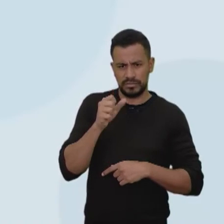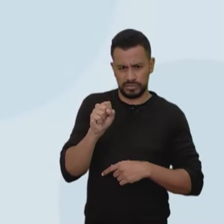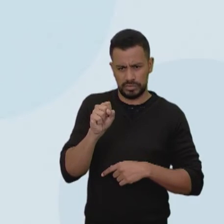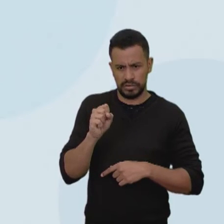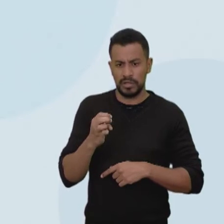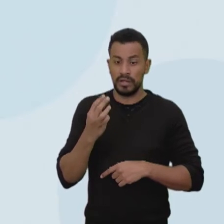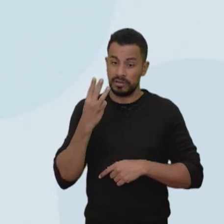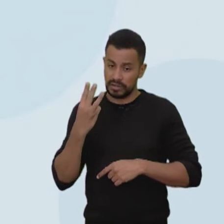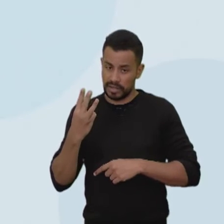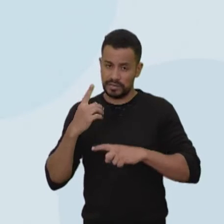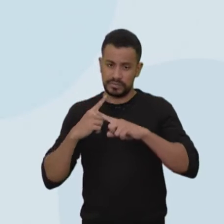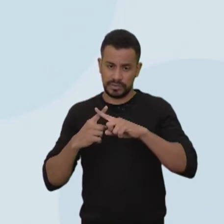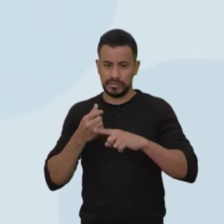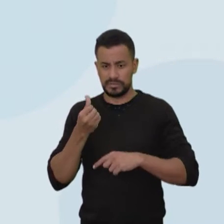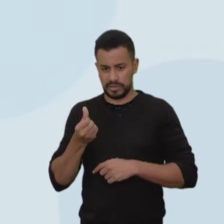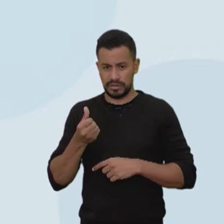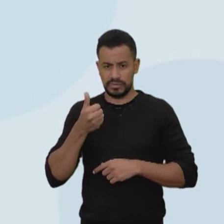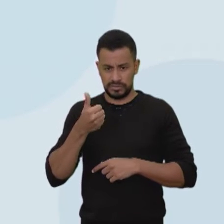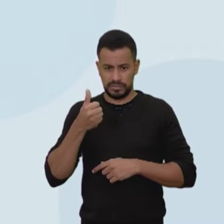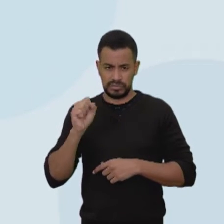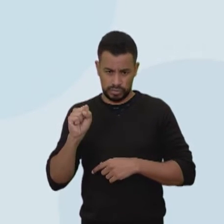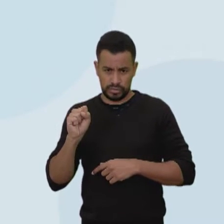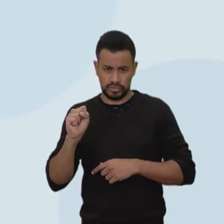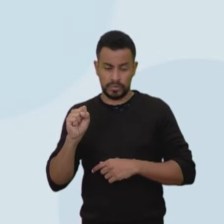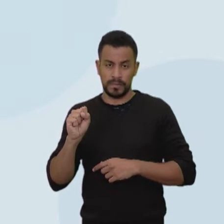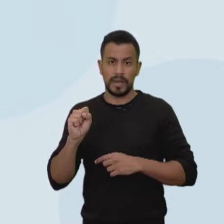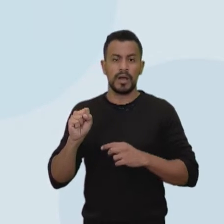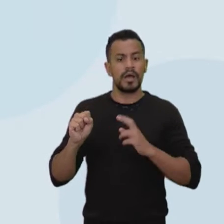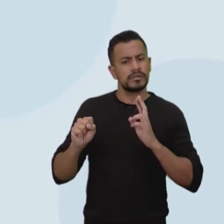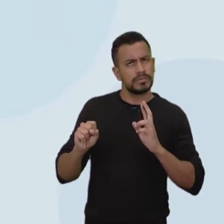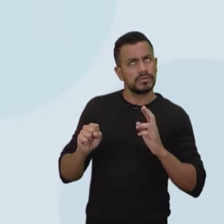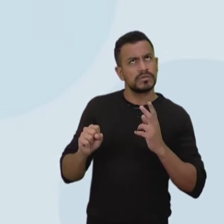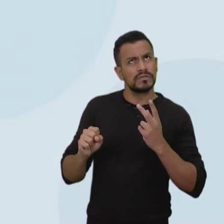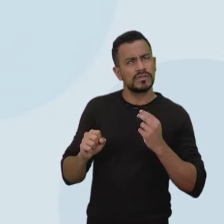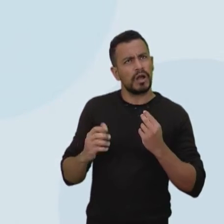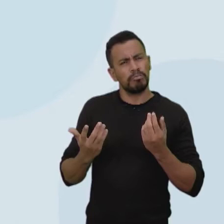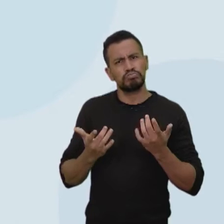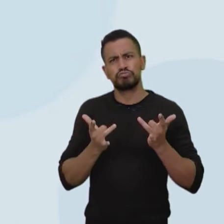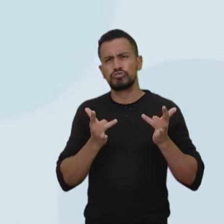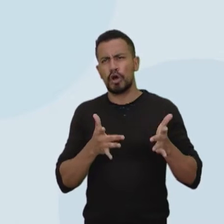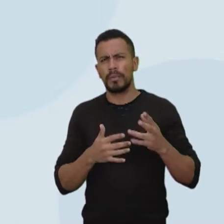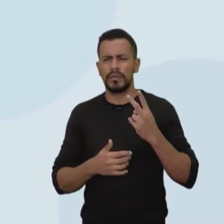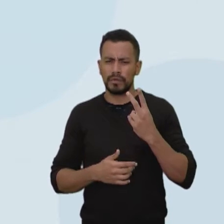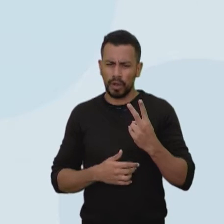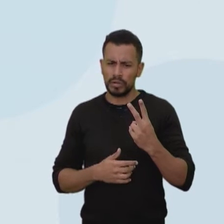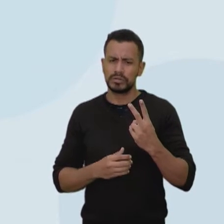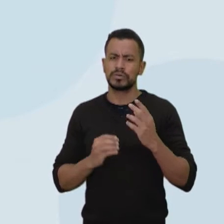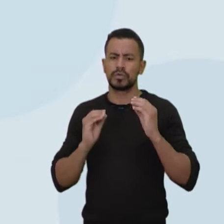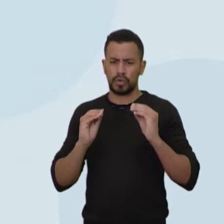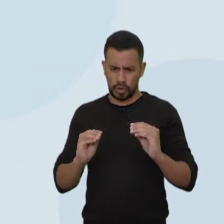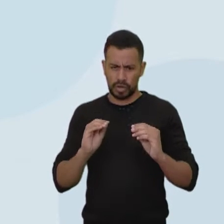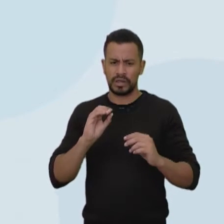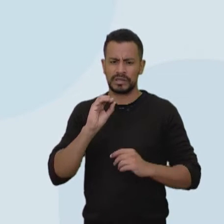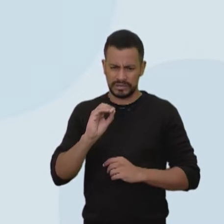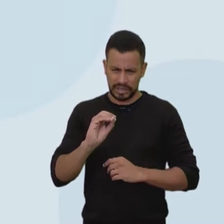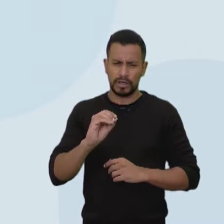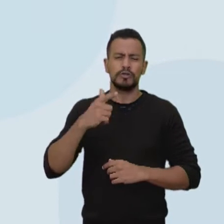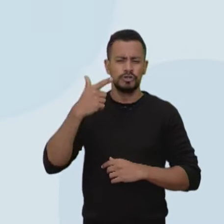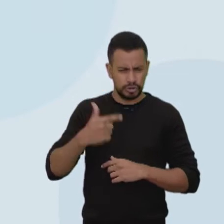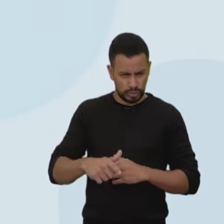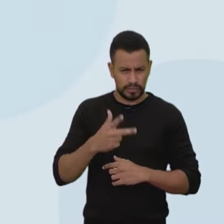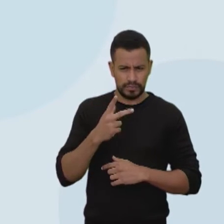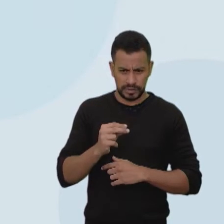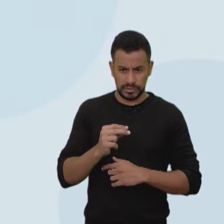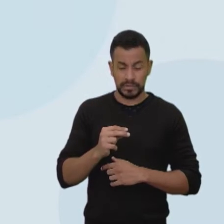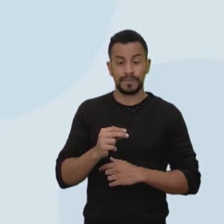6, 18. Para chegar no 20, sobram 2. Opa, 2 de novo. Coloca um 0. 20 de novo.